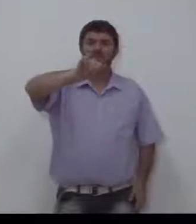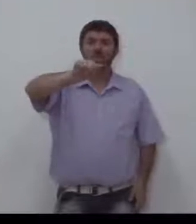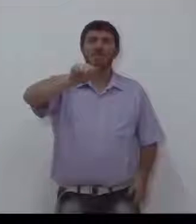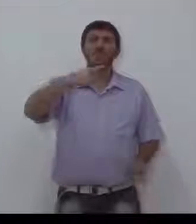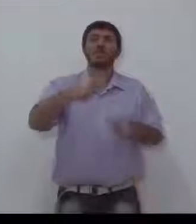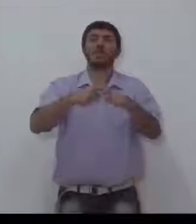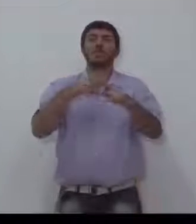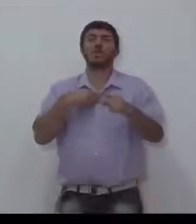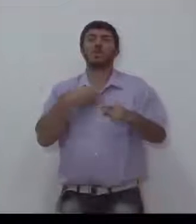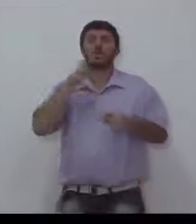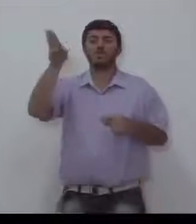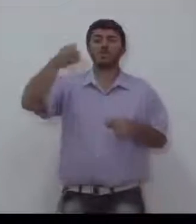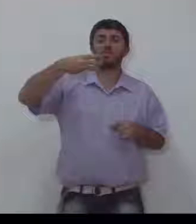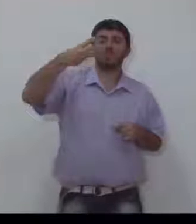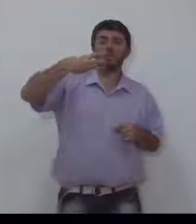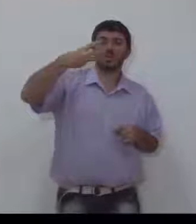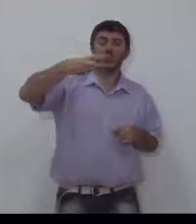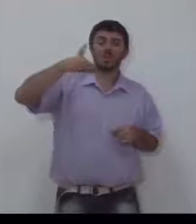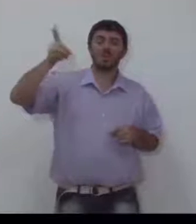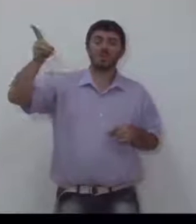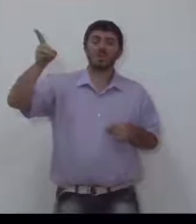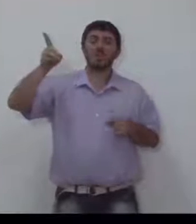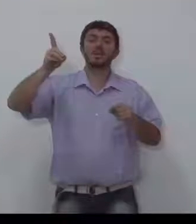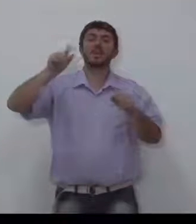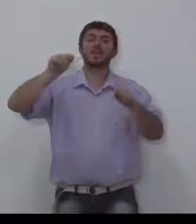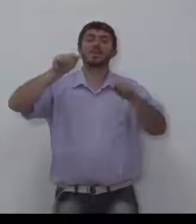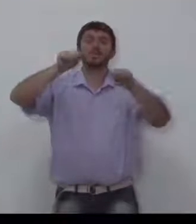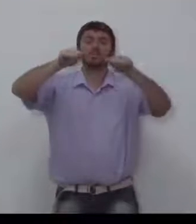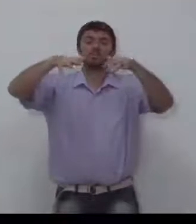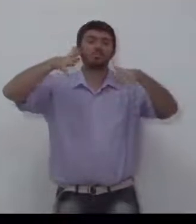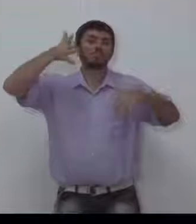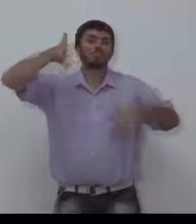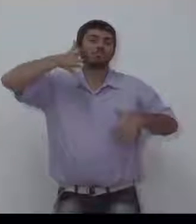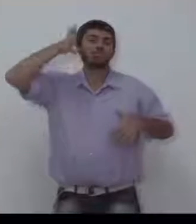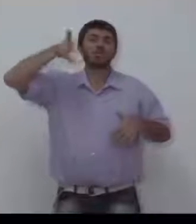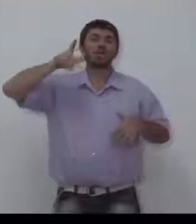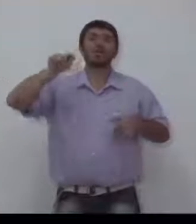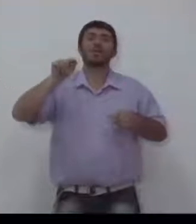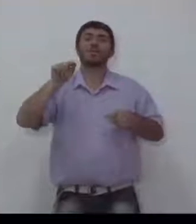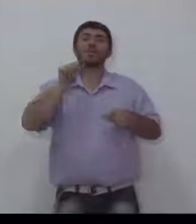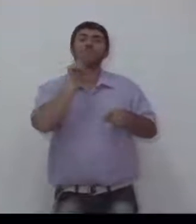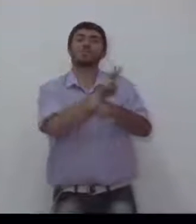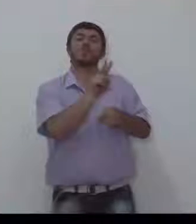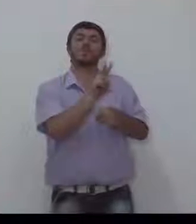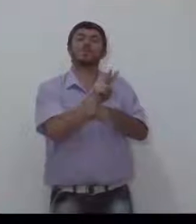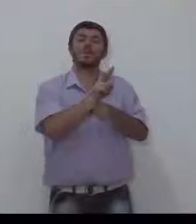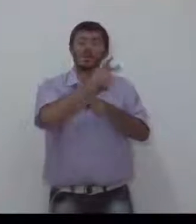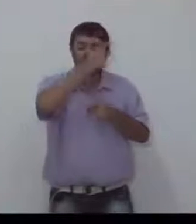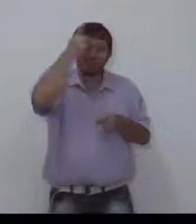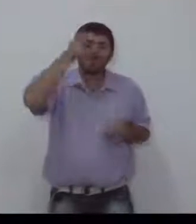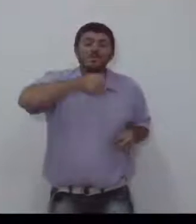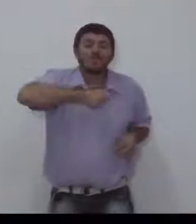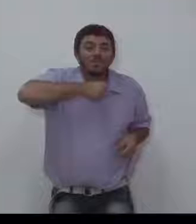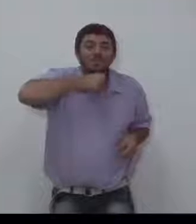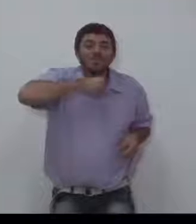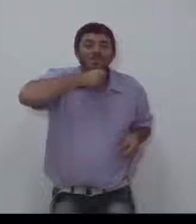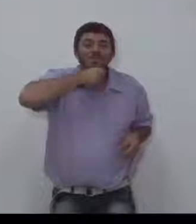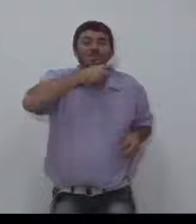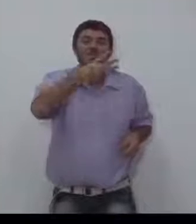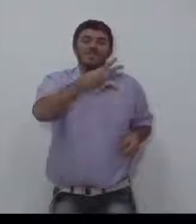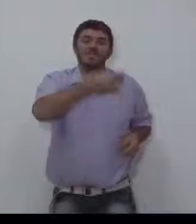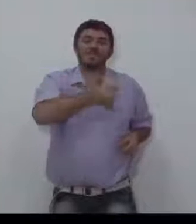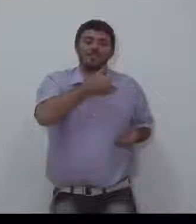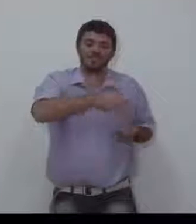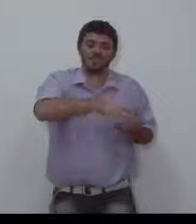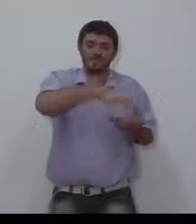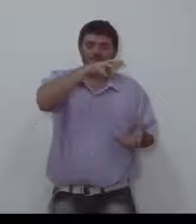E eu fiquei muito feliz de participar, principalmente com a Simone, com a Fernanda. A Simone, ela é técnica de segurança e é cuidadora